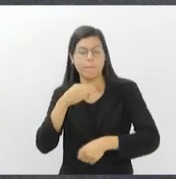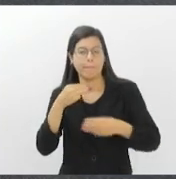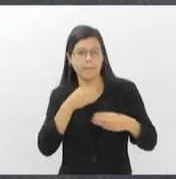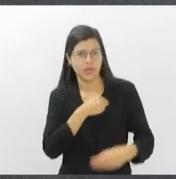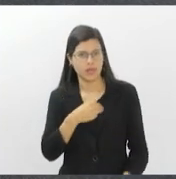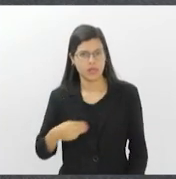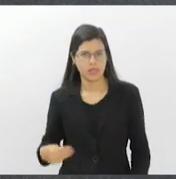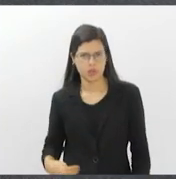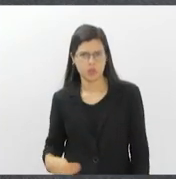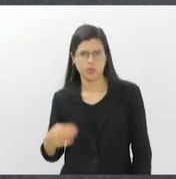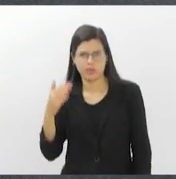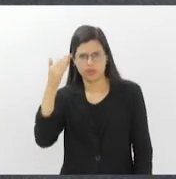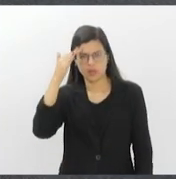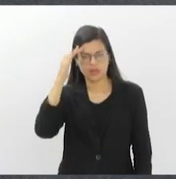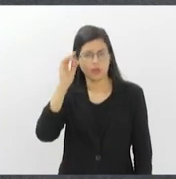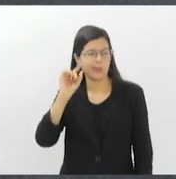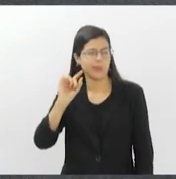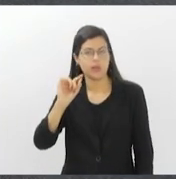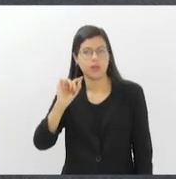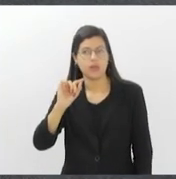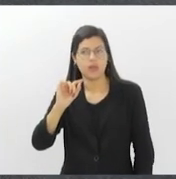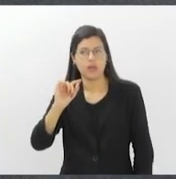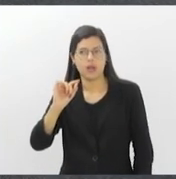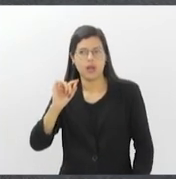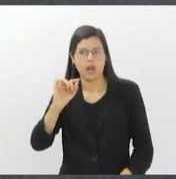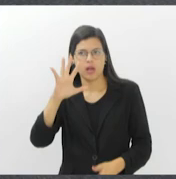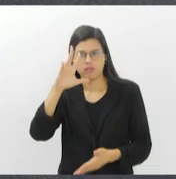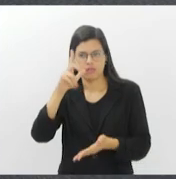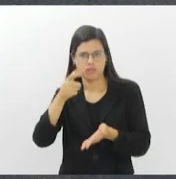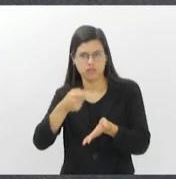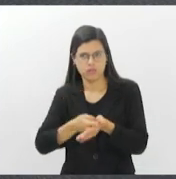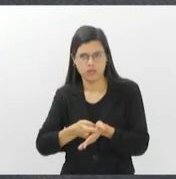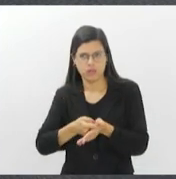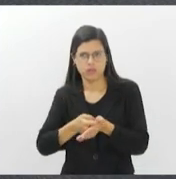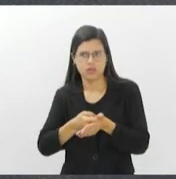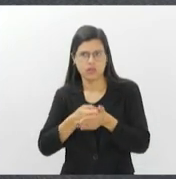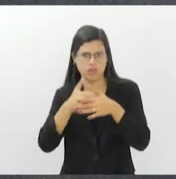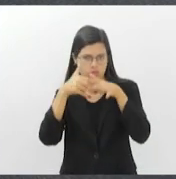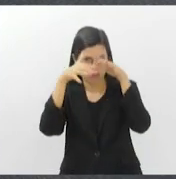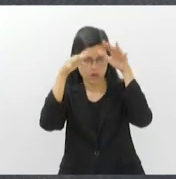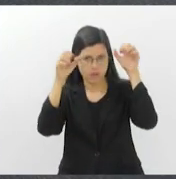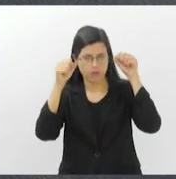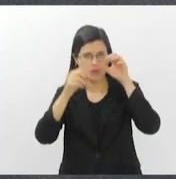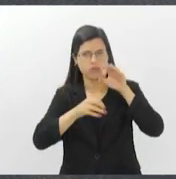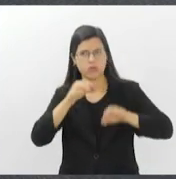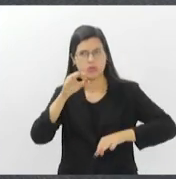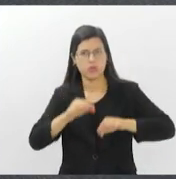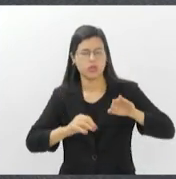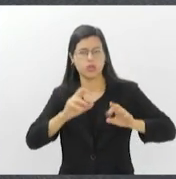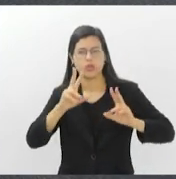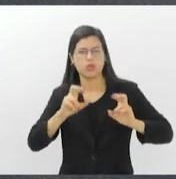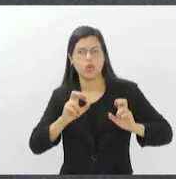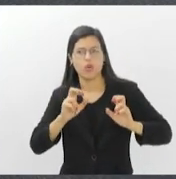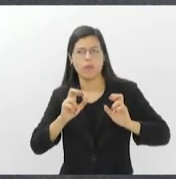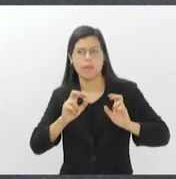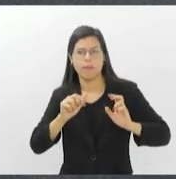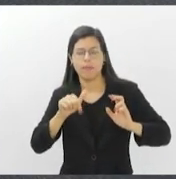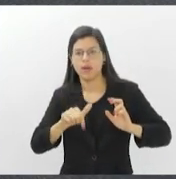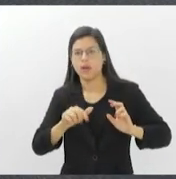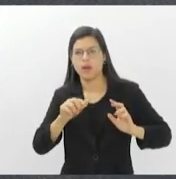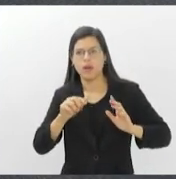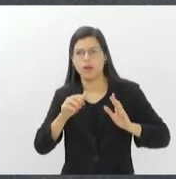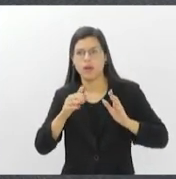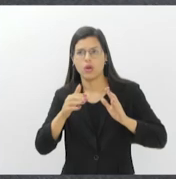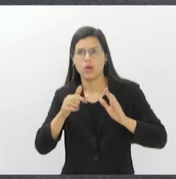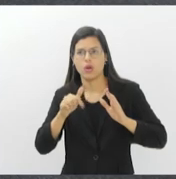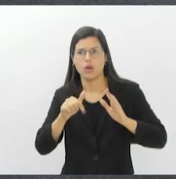decisão concedida pelo TJ no que dizia da decadência, ou seja, que o candidato não podia